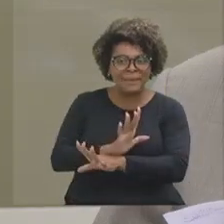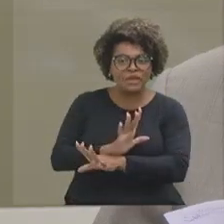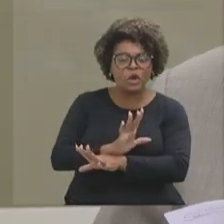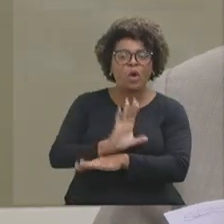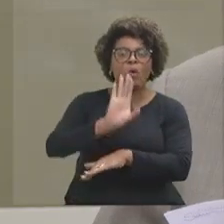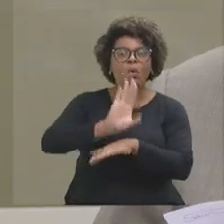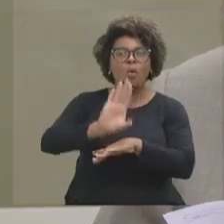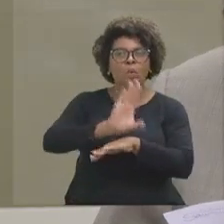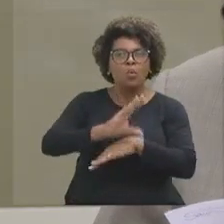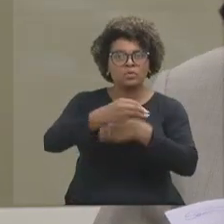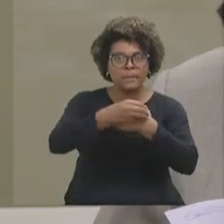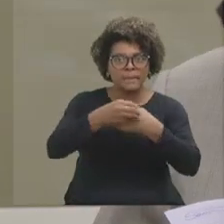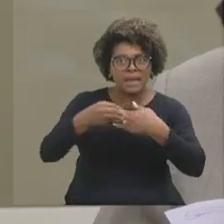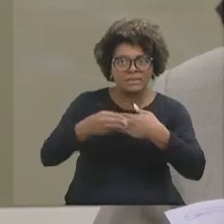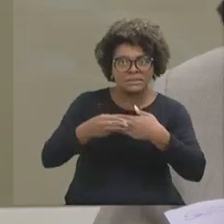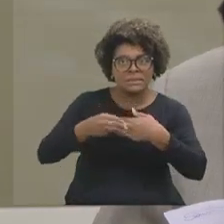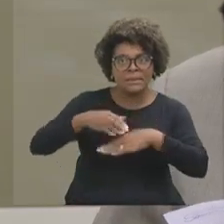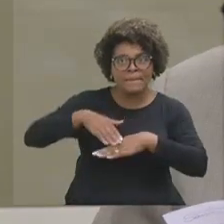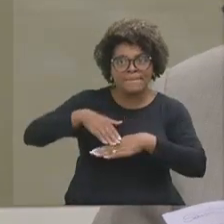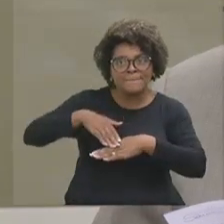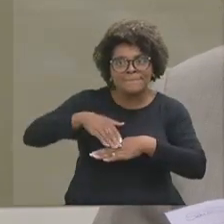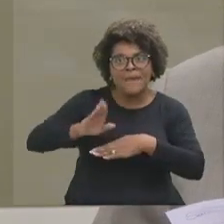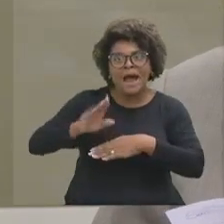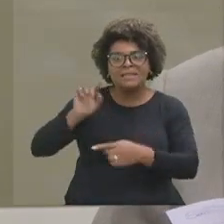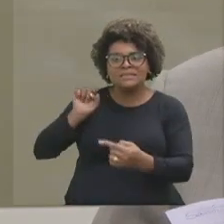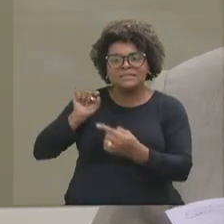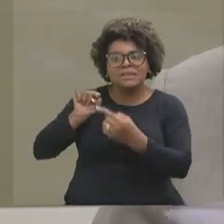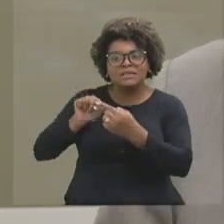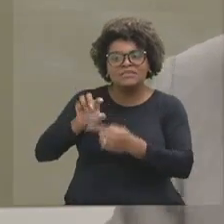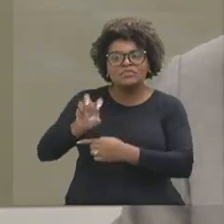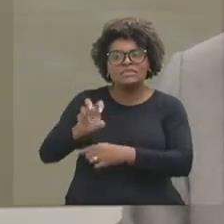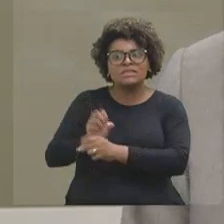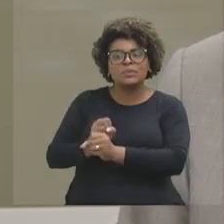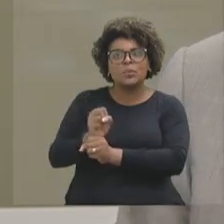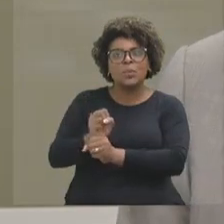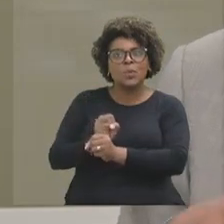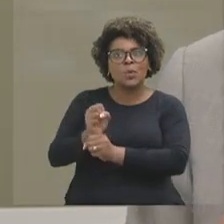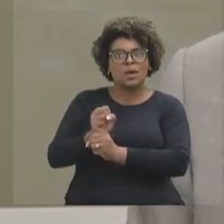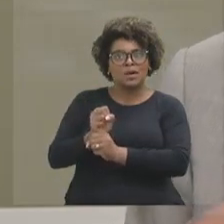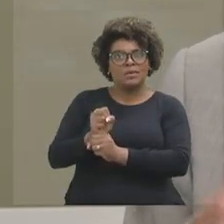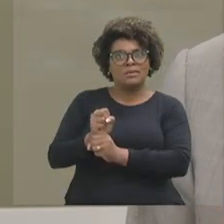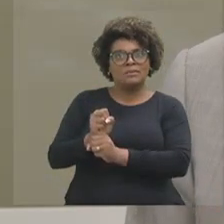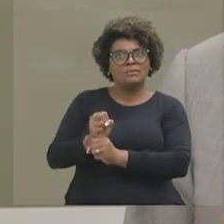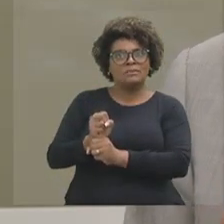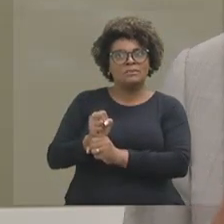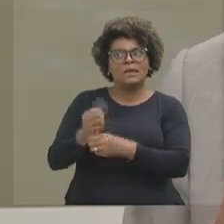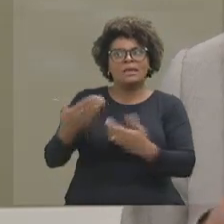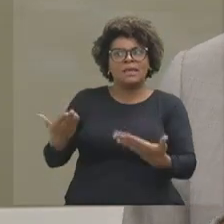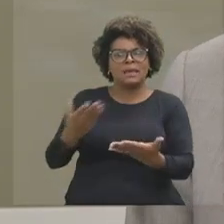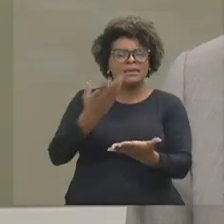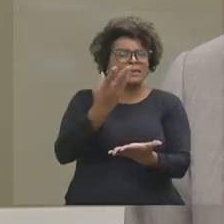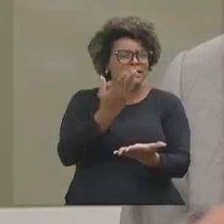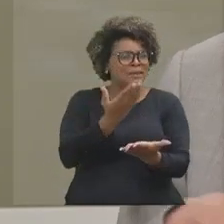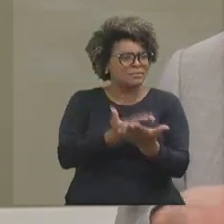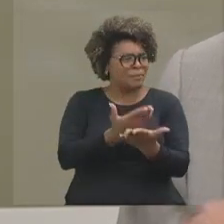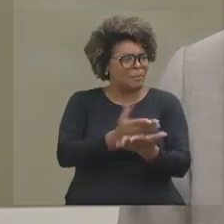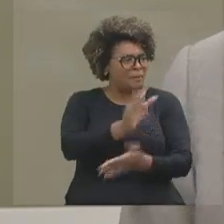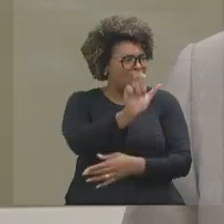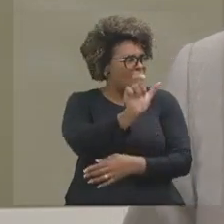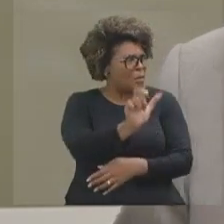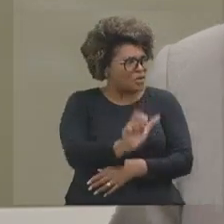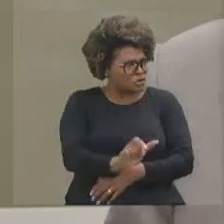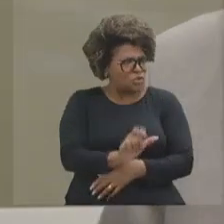e aí o sujeito e para o hospital para receber r$ 10 por uma consulta e o preço que tem